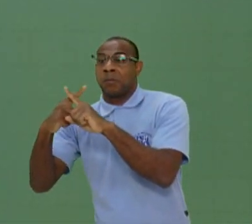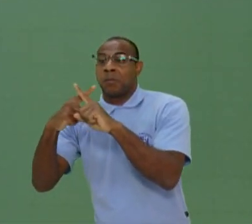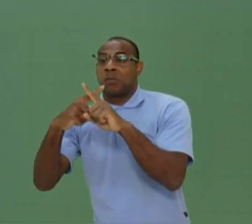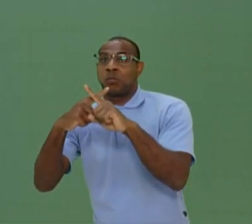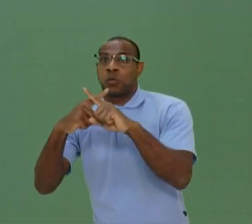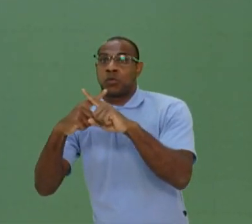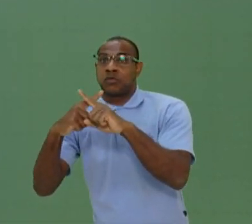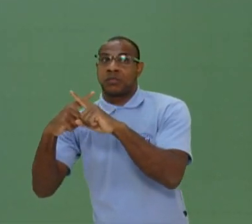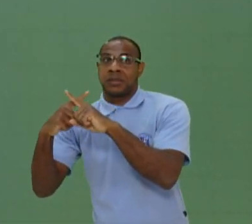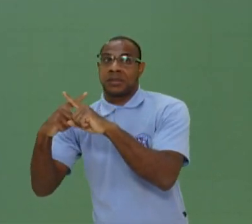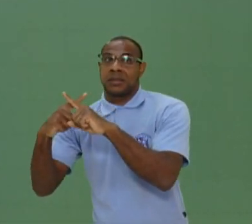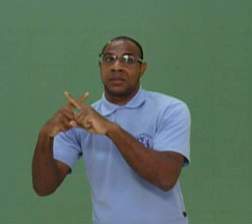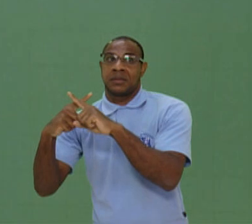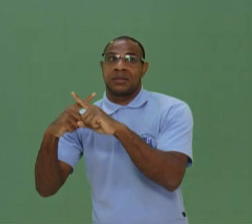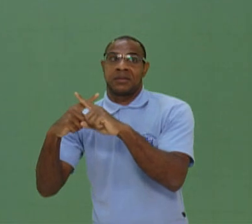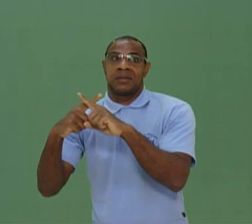aqui,